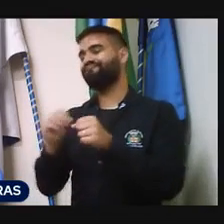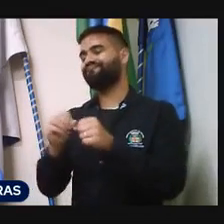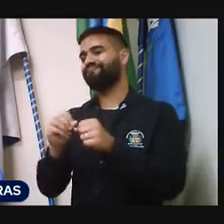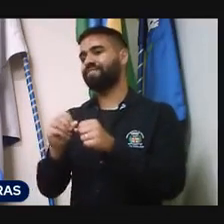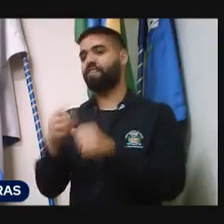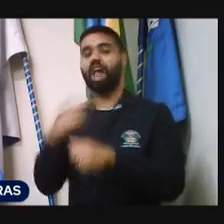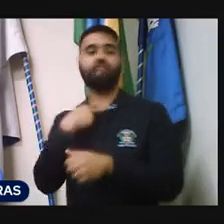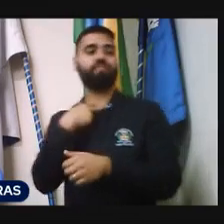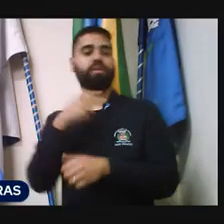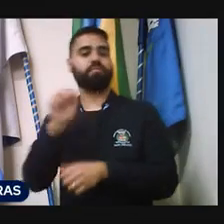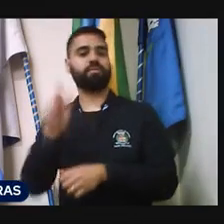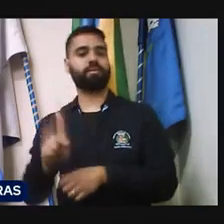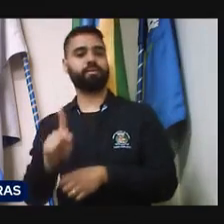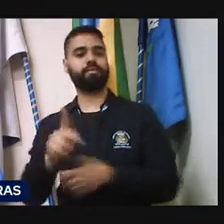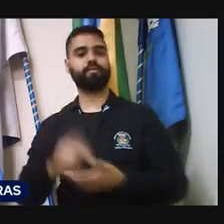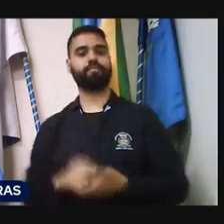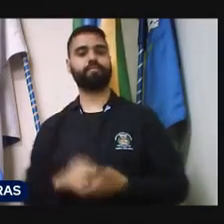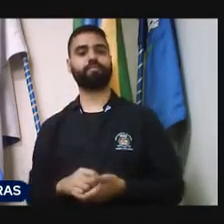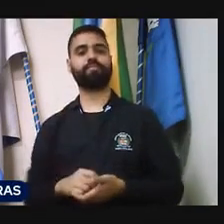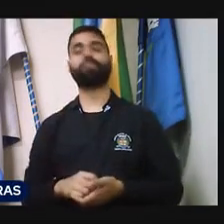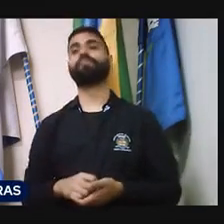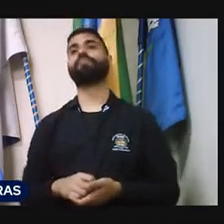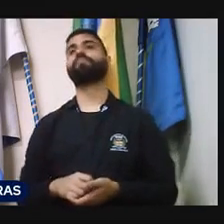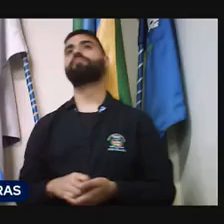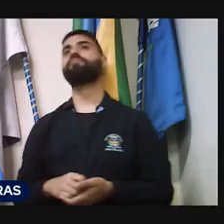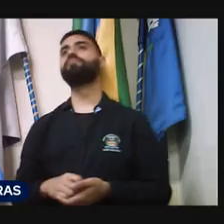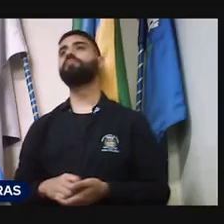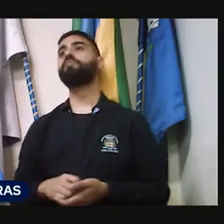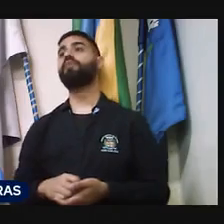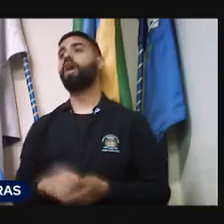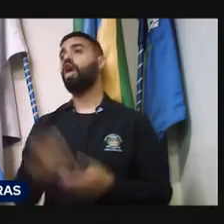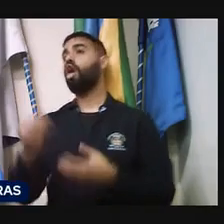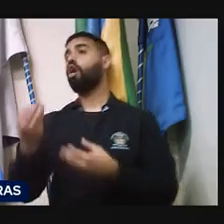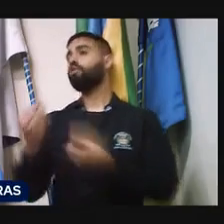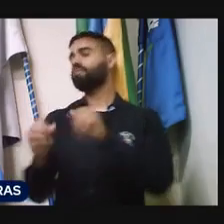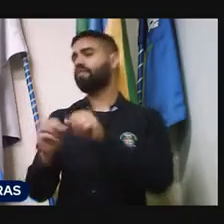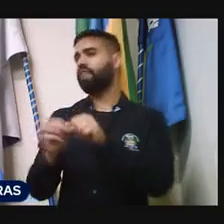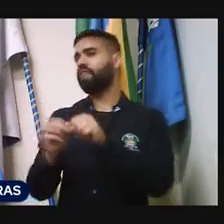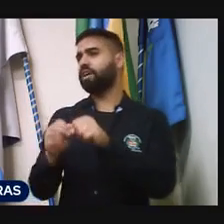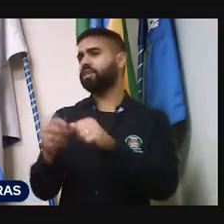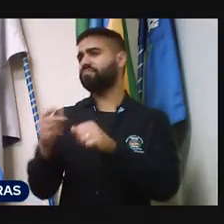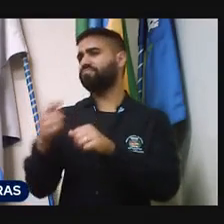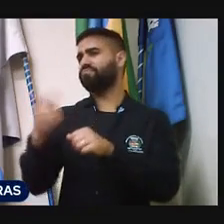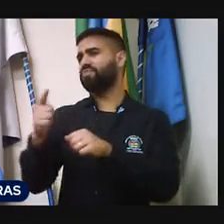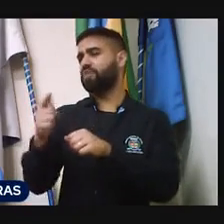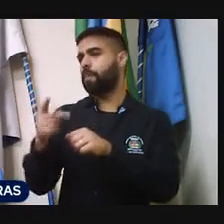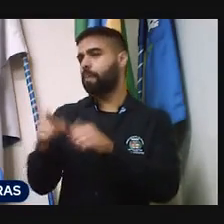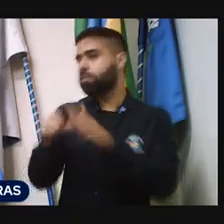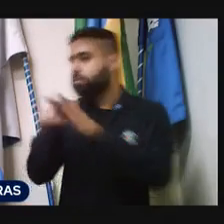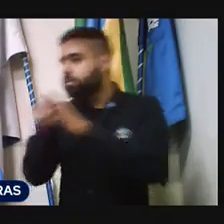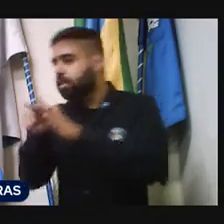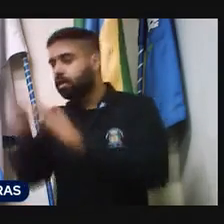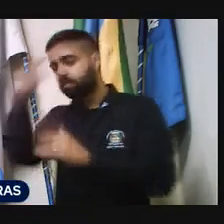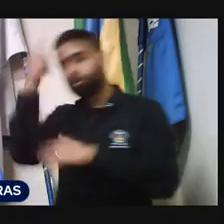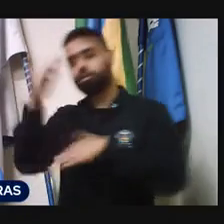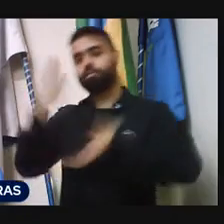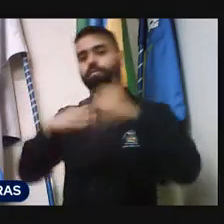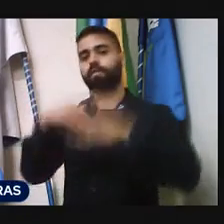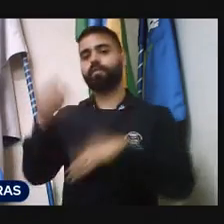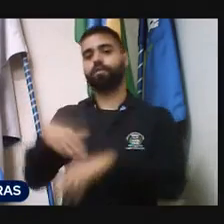então fica muito difícil E aí com a gente não vai falar que ela não pensei que são principalmente os profissionais da educação